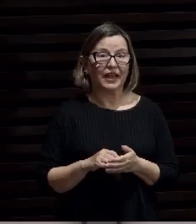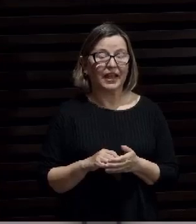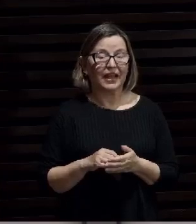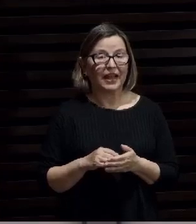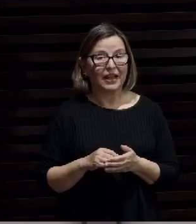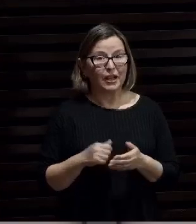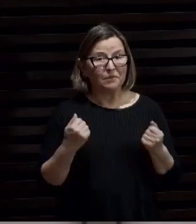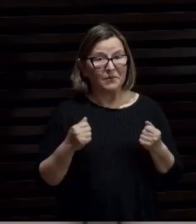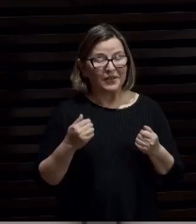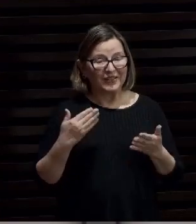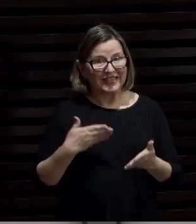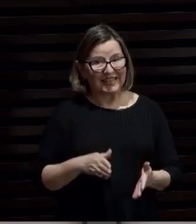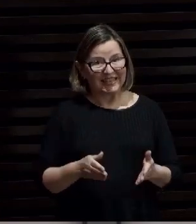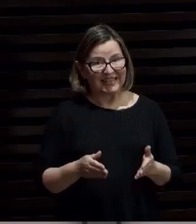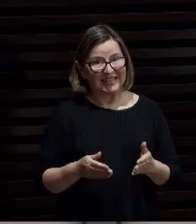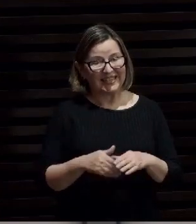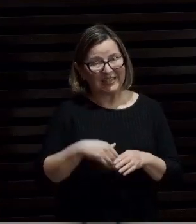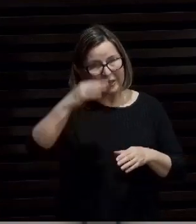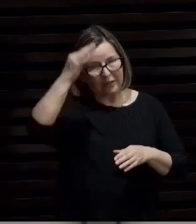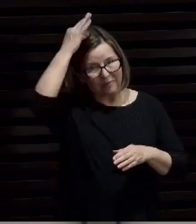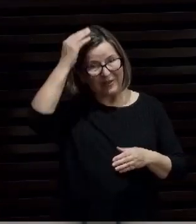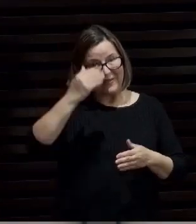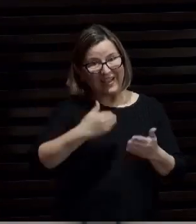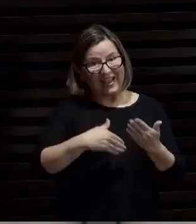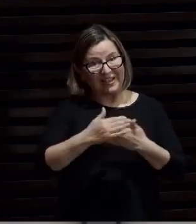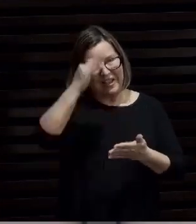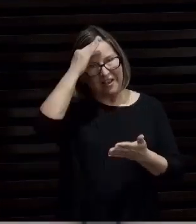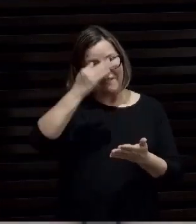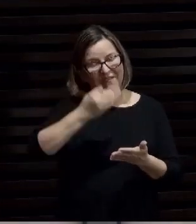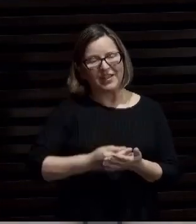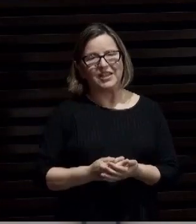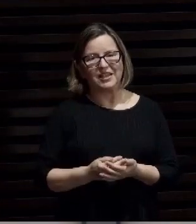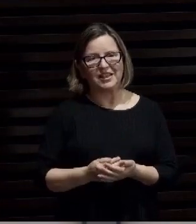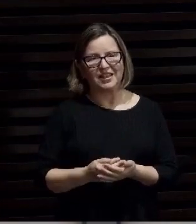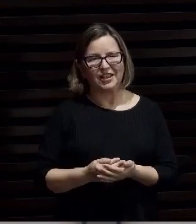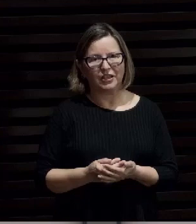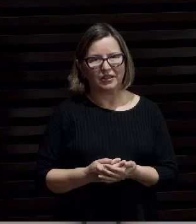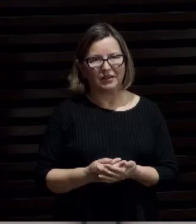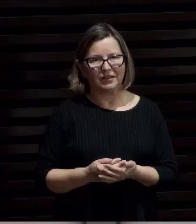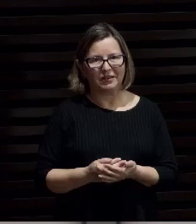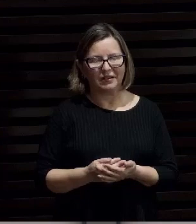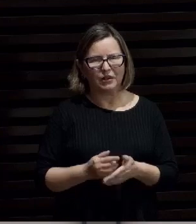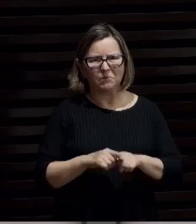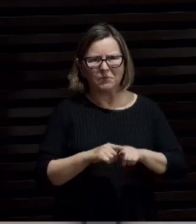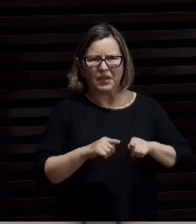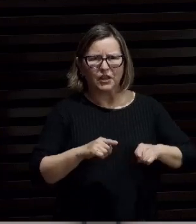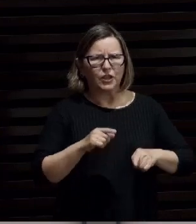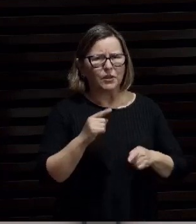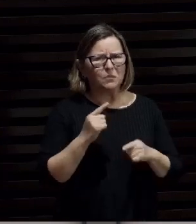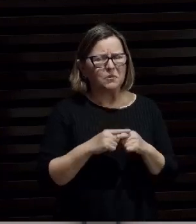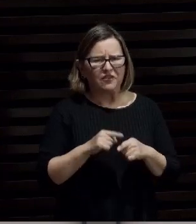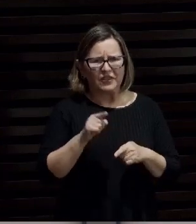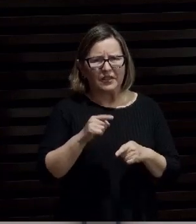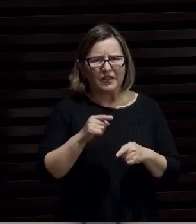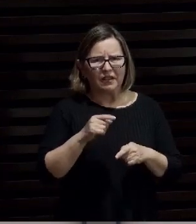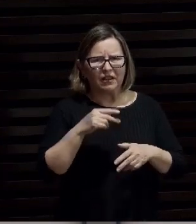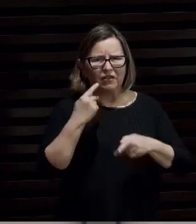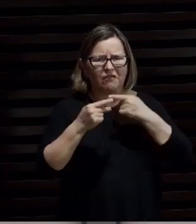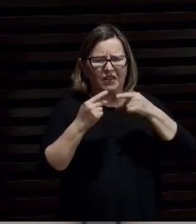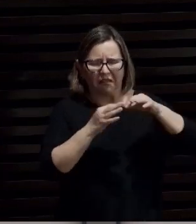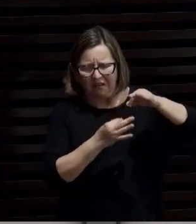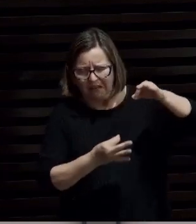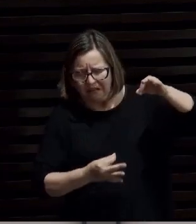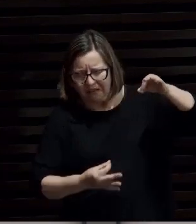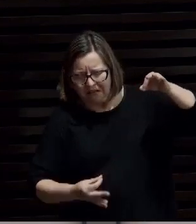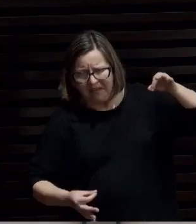fé é minha. Então, por que você está aí igual um tagarela falando? Por que você está pregando para